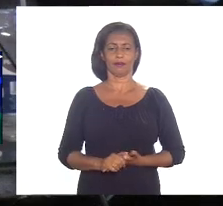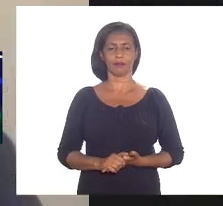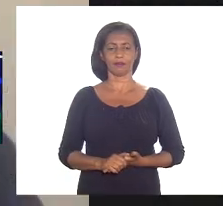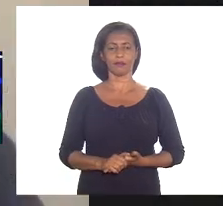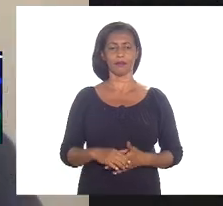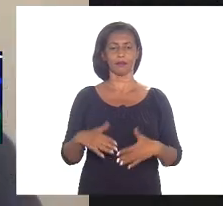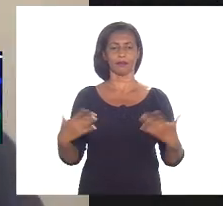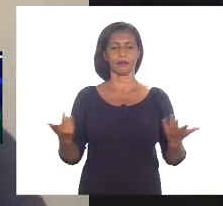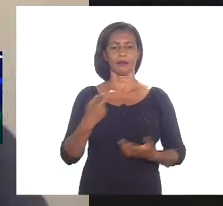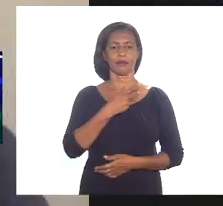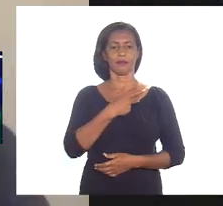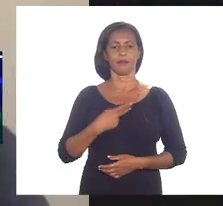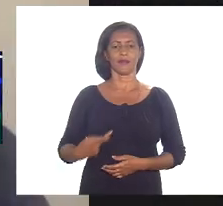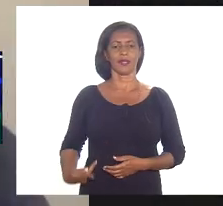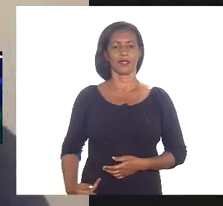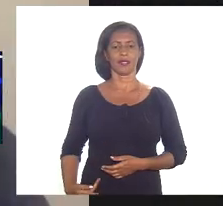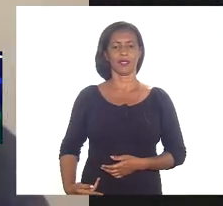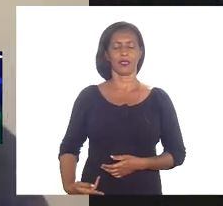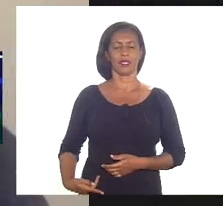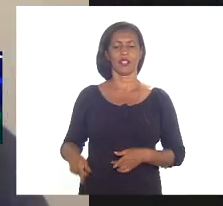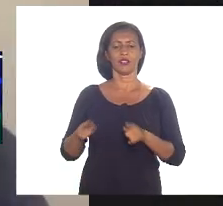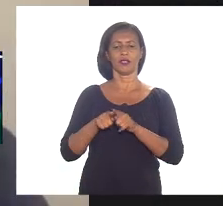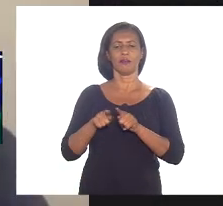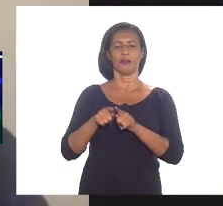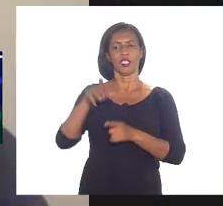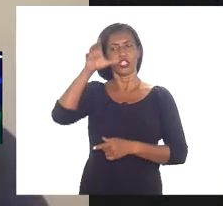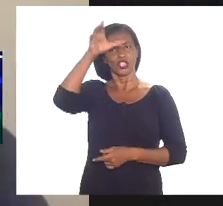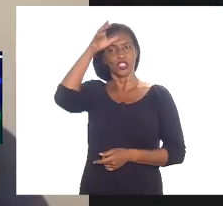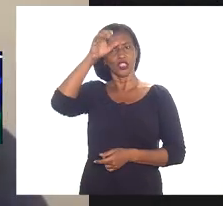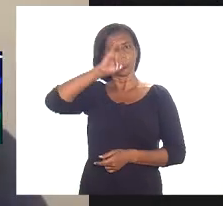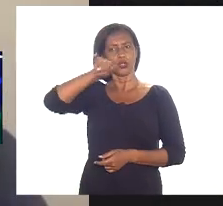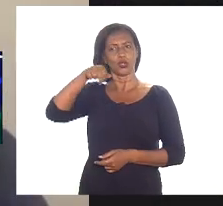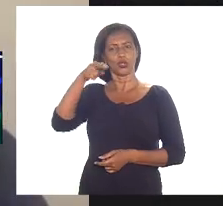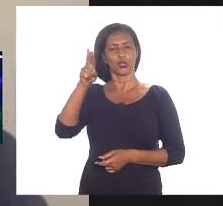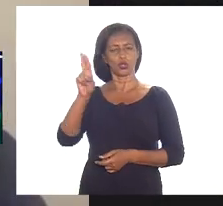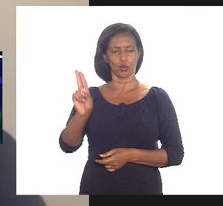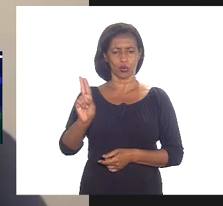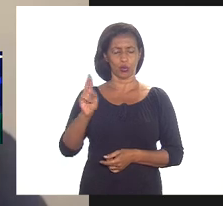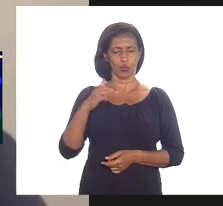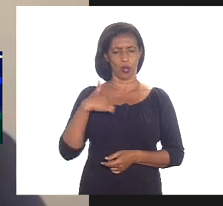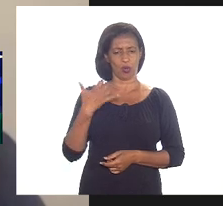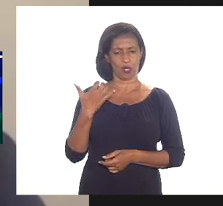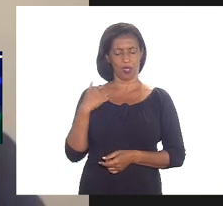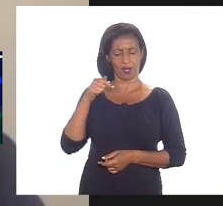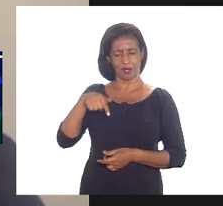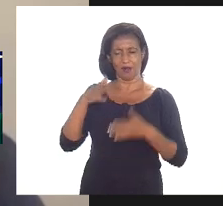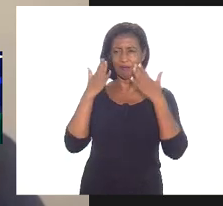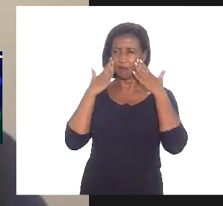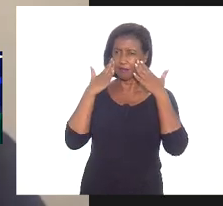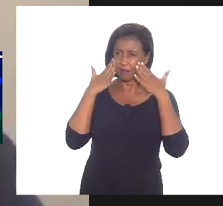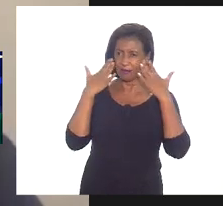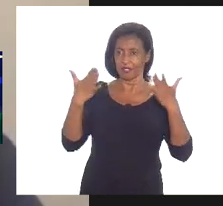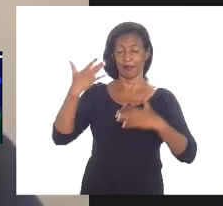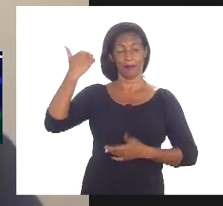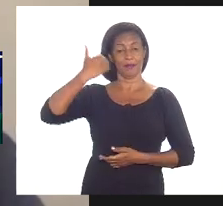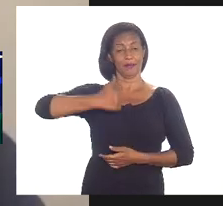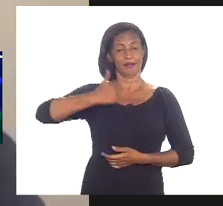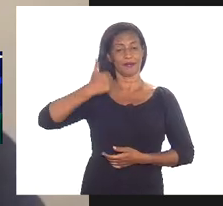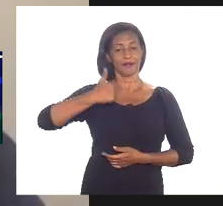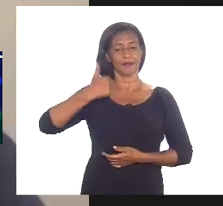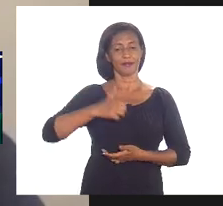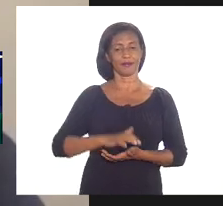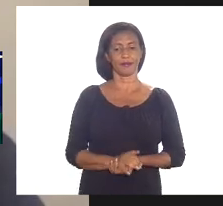presidente a senhora eu Deputado da tia eu quero aqui manifestar primeiro